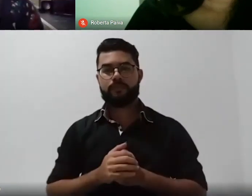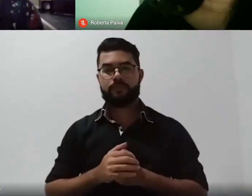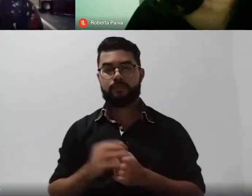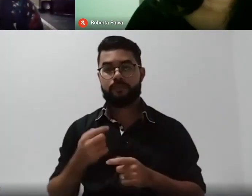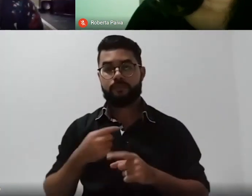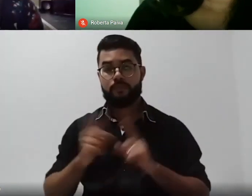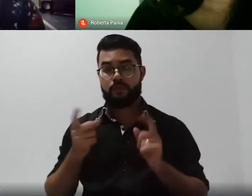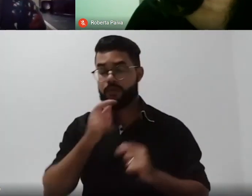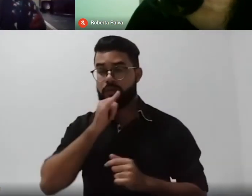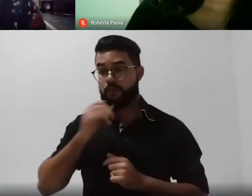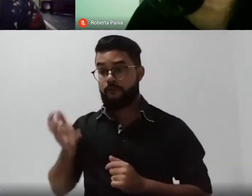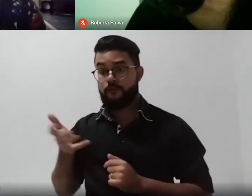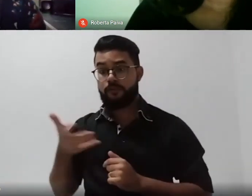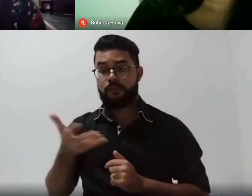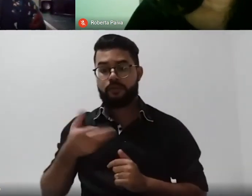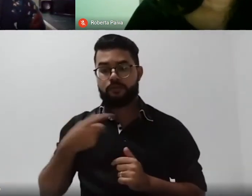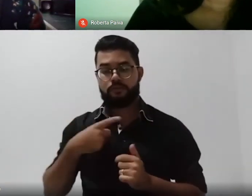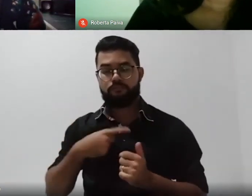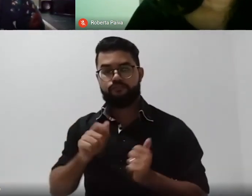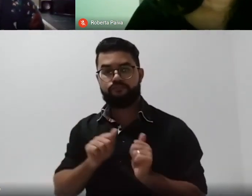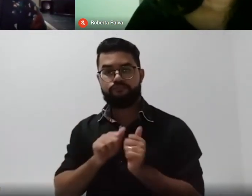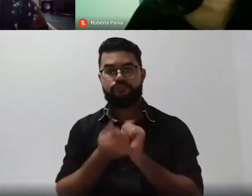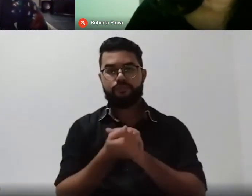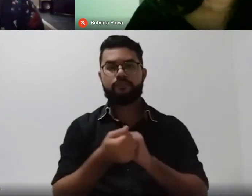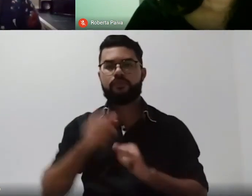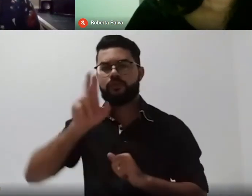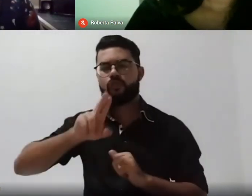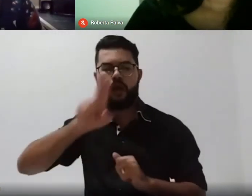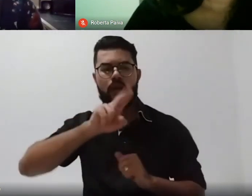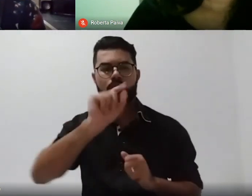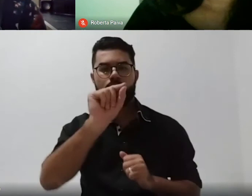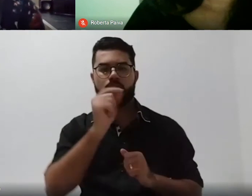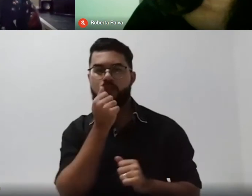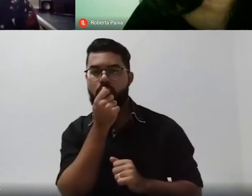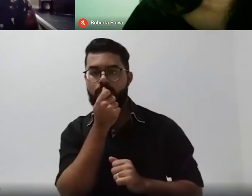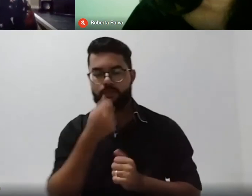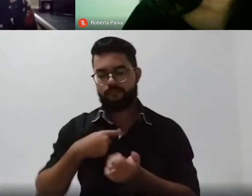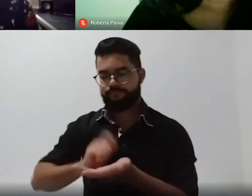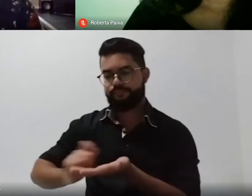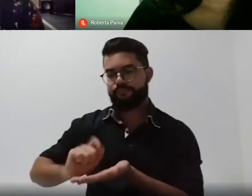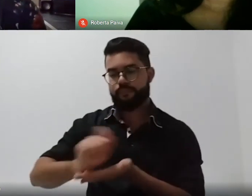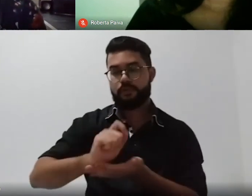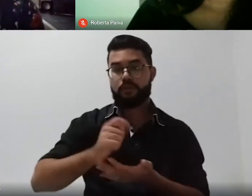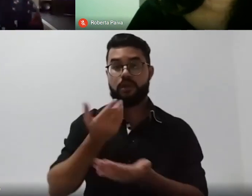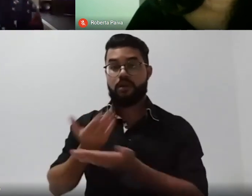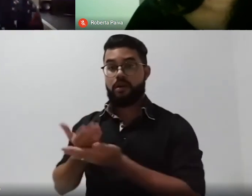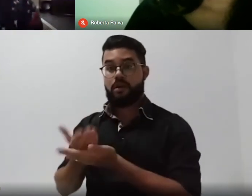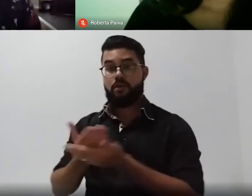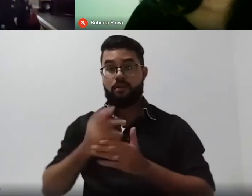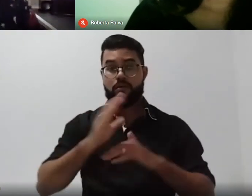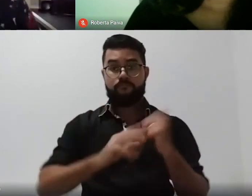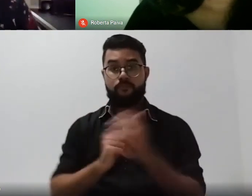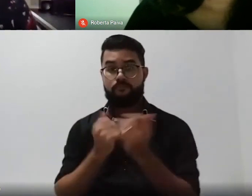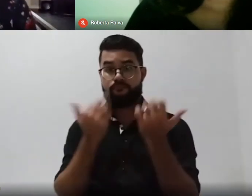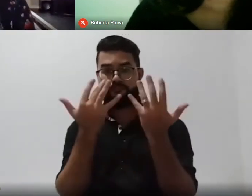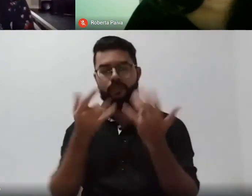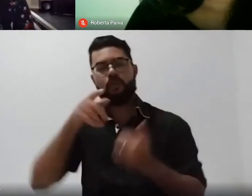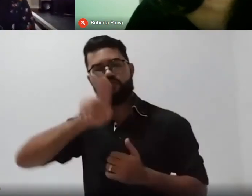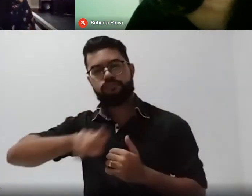do pensamento não dava para ser substituído com o lápis. E aí as aulas à mão livre entraram nesse